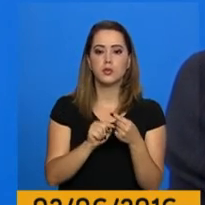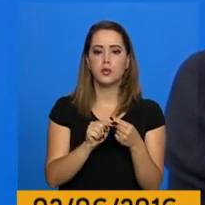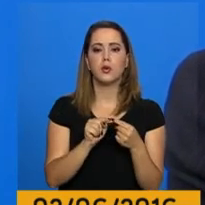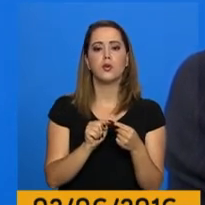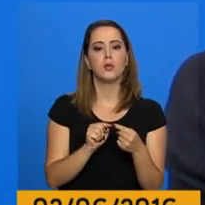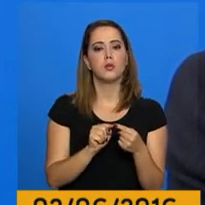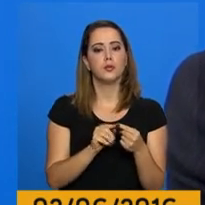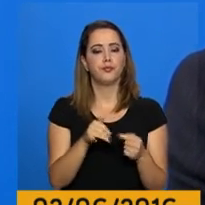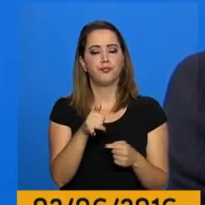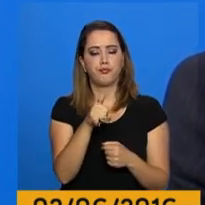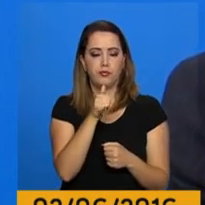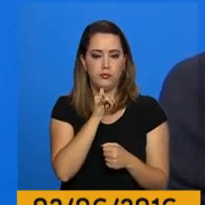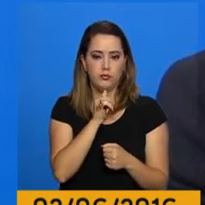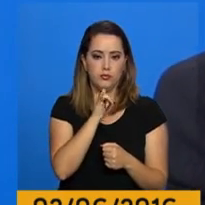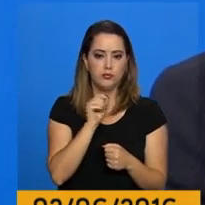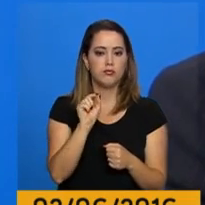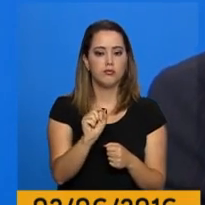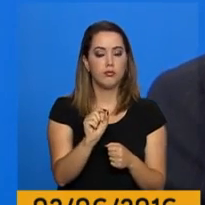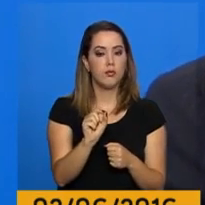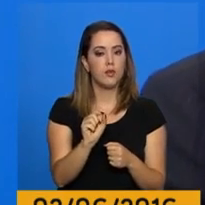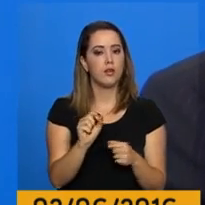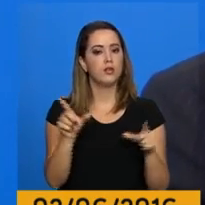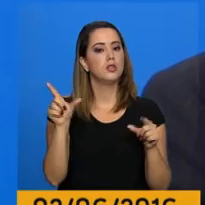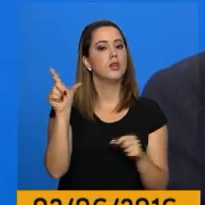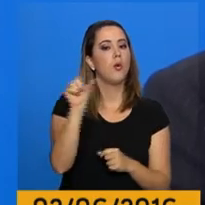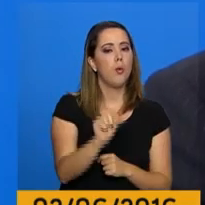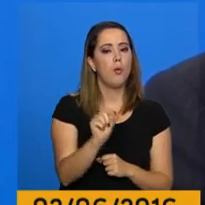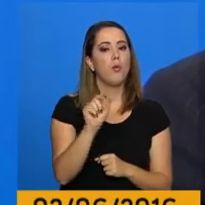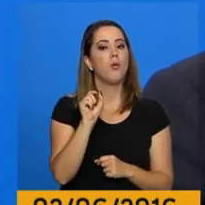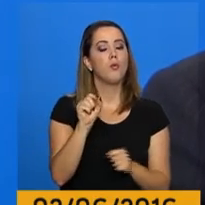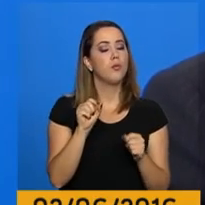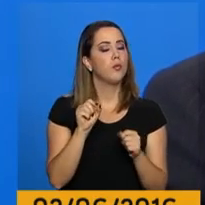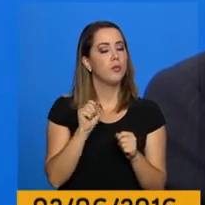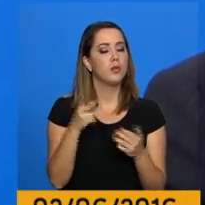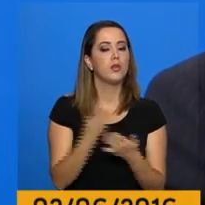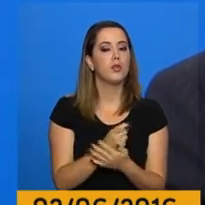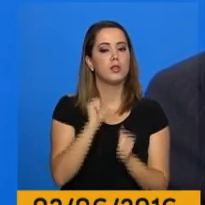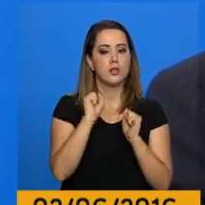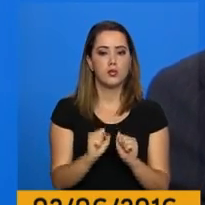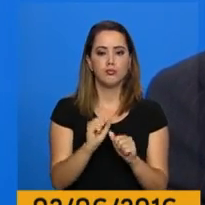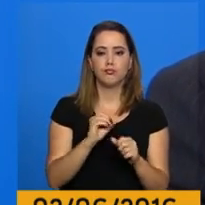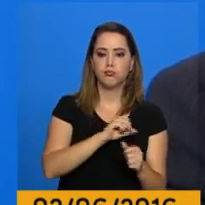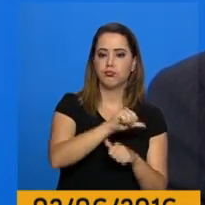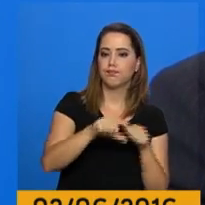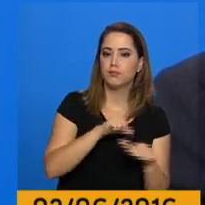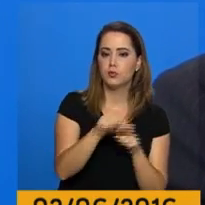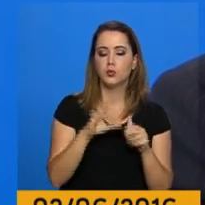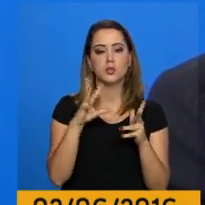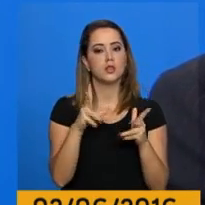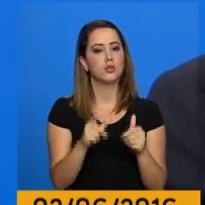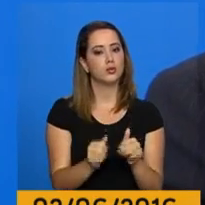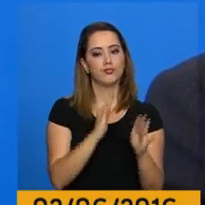do direito romano, não é? A menor circunstância de fato pode transformar e derrubar toda uma biblioteca.